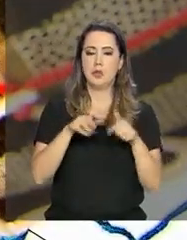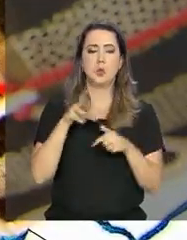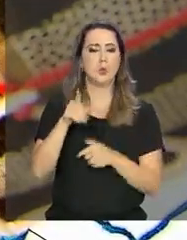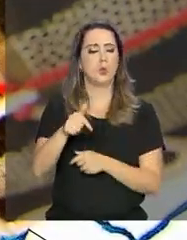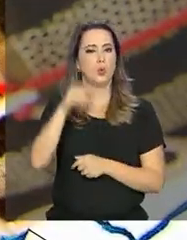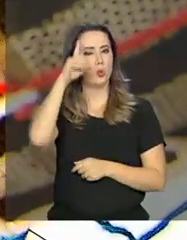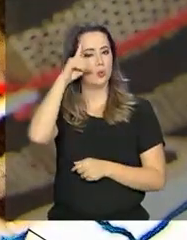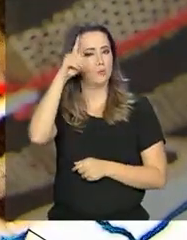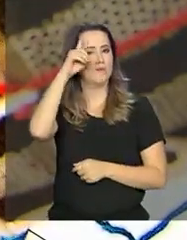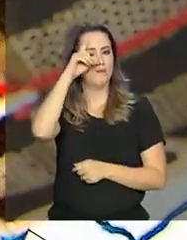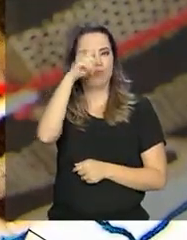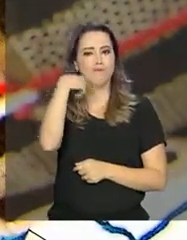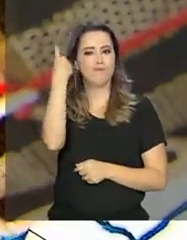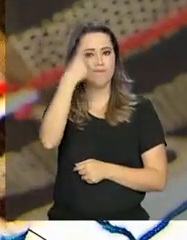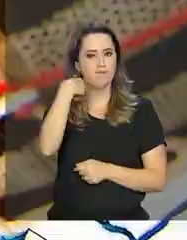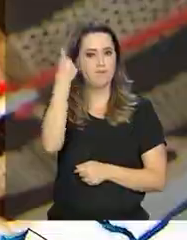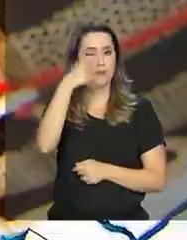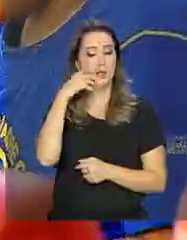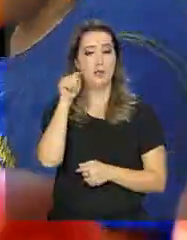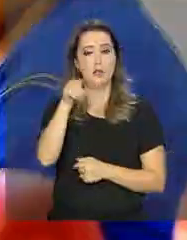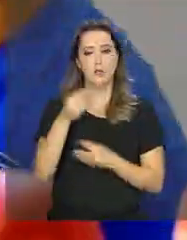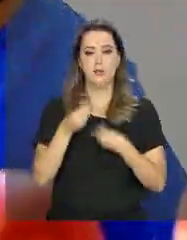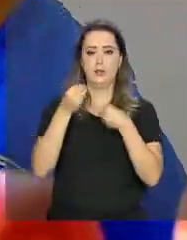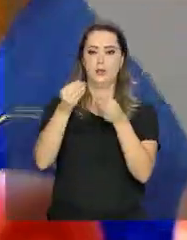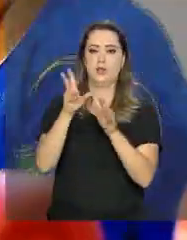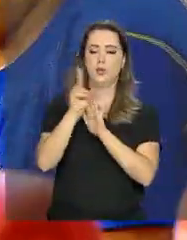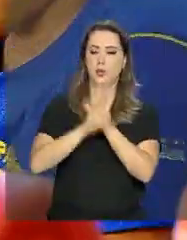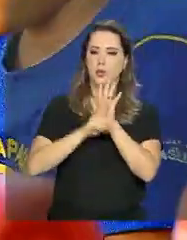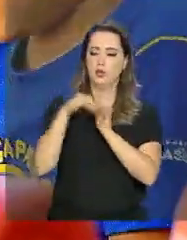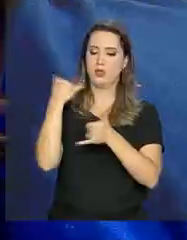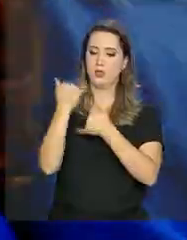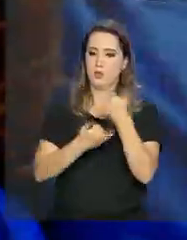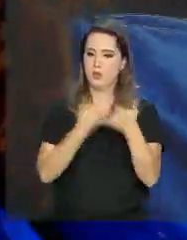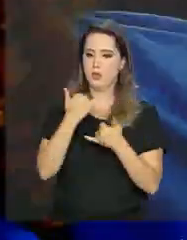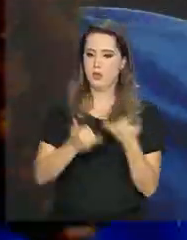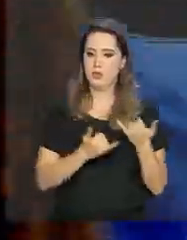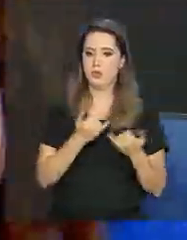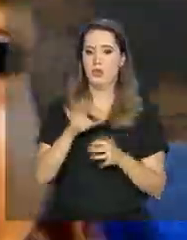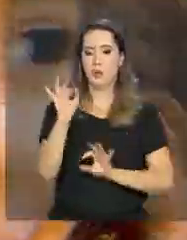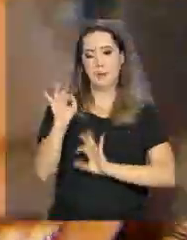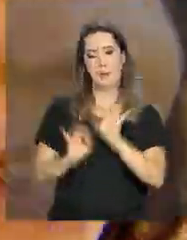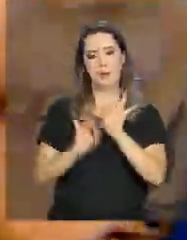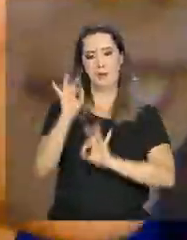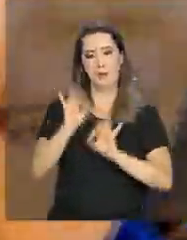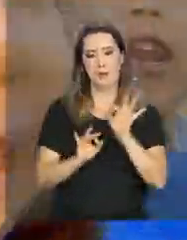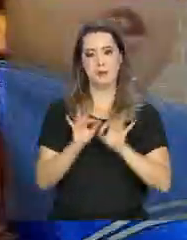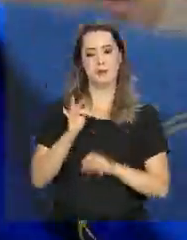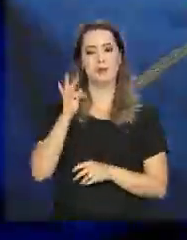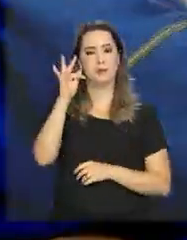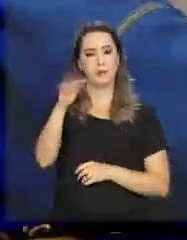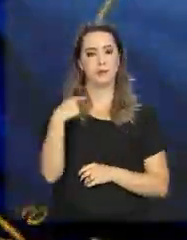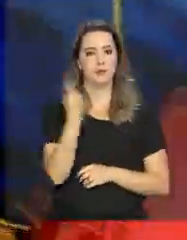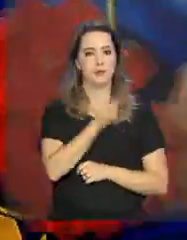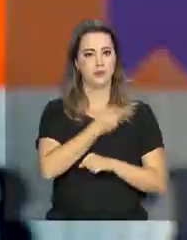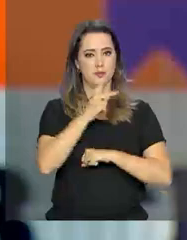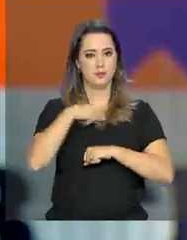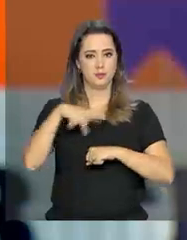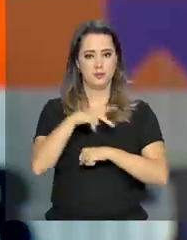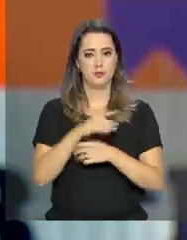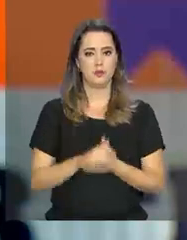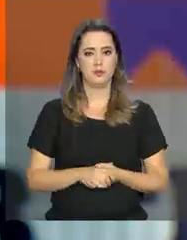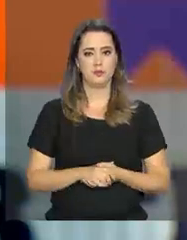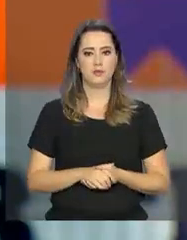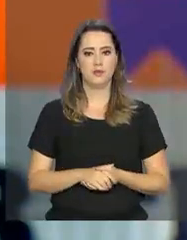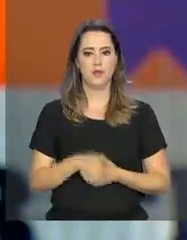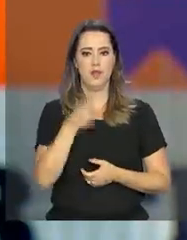inteiro para garantir a esses pequenos o direito de brincar e serem preparados para o futuro do nosso país não é só